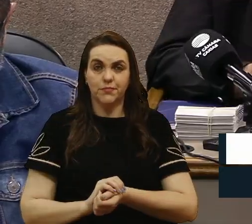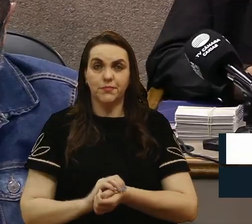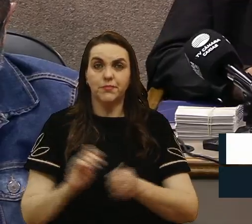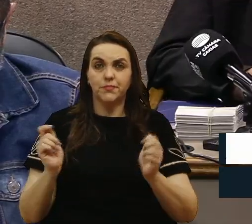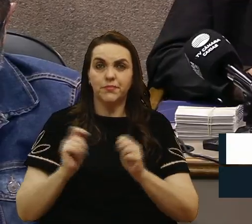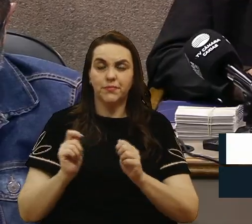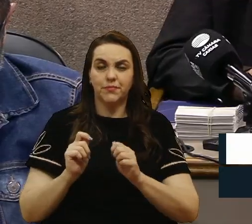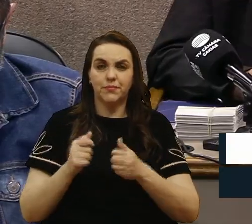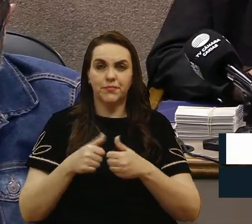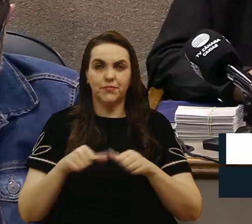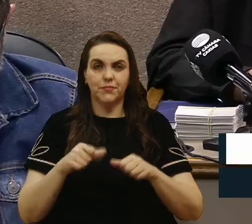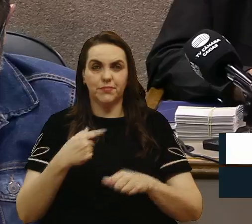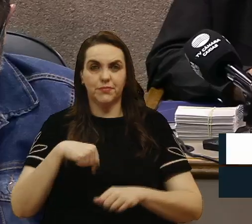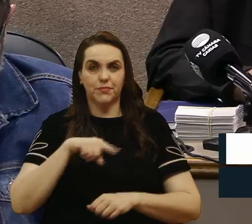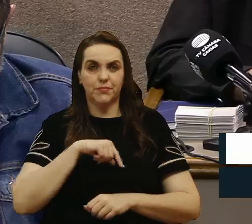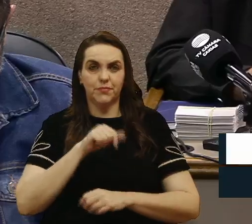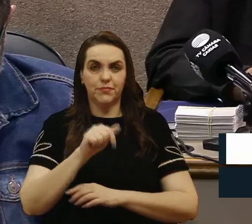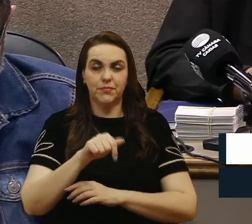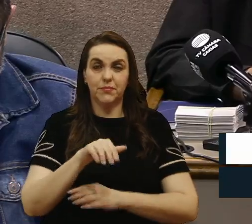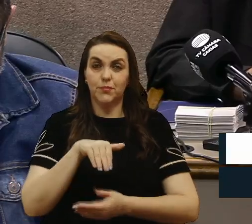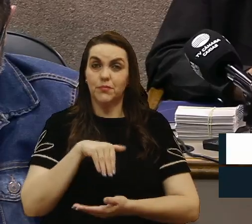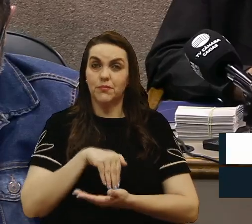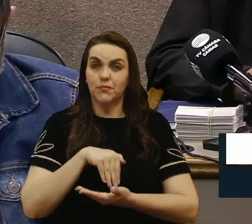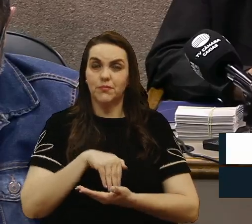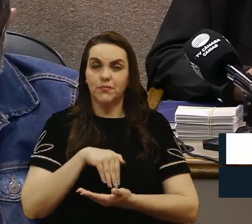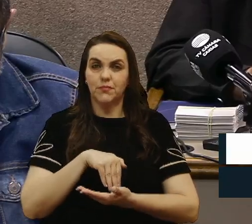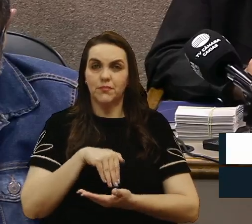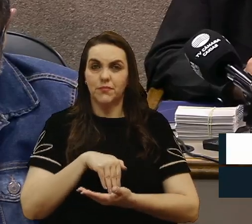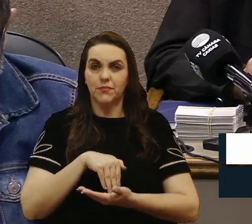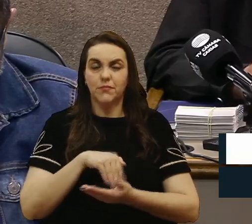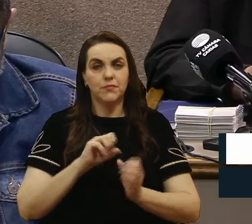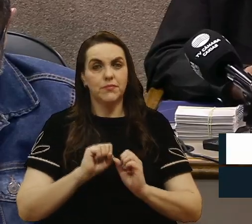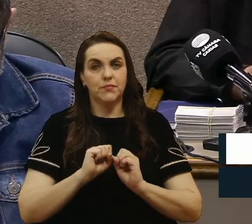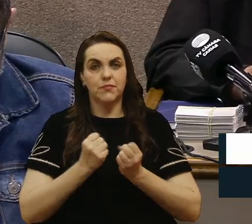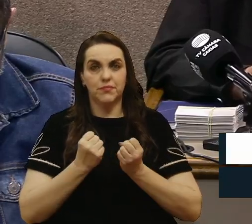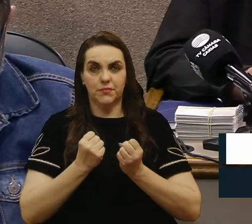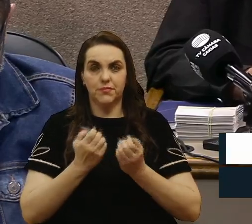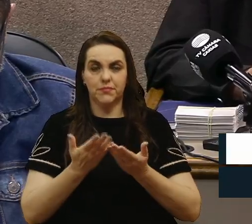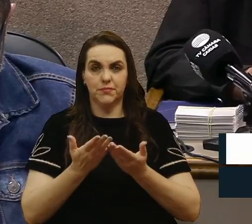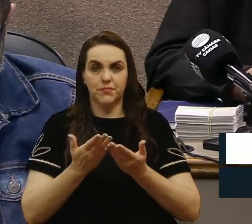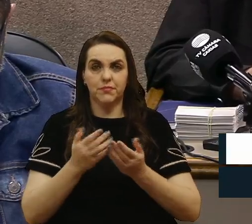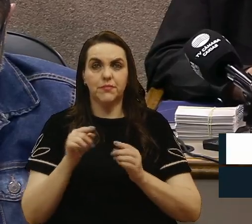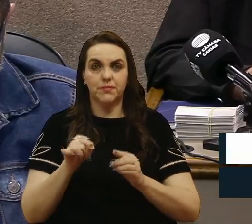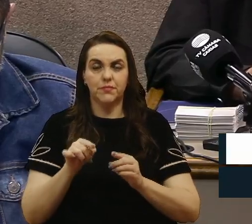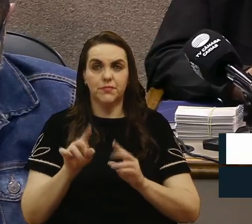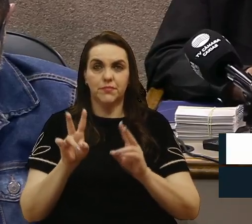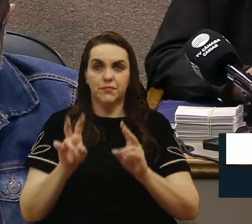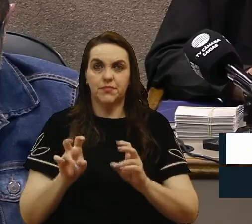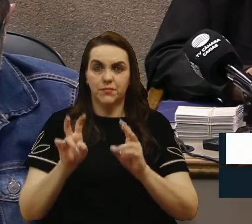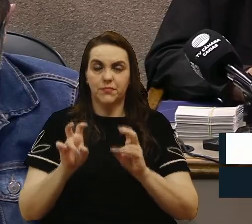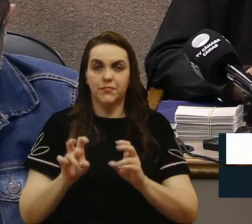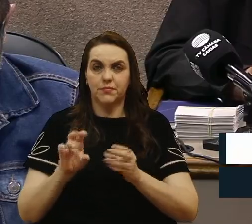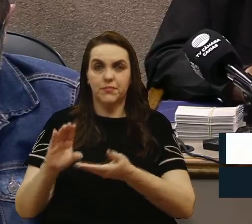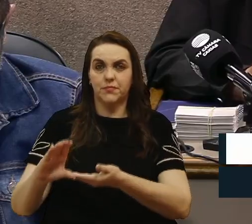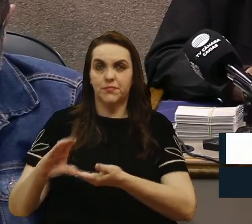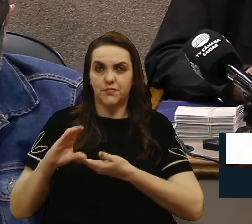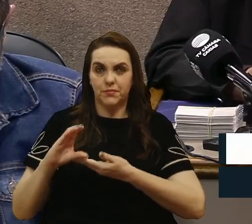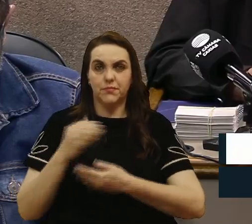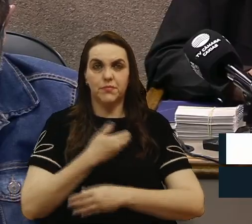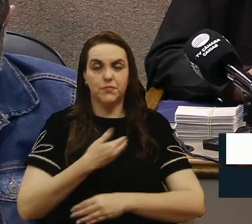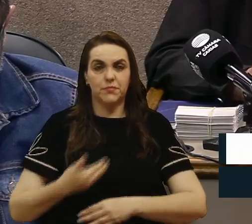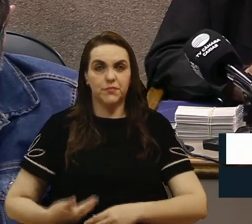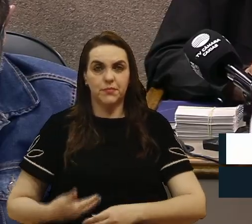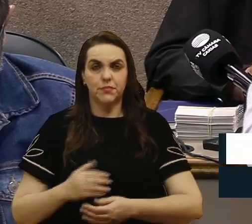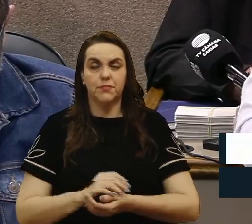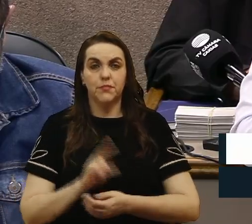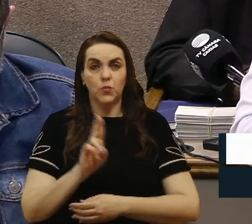nós possamos, no mínimo, defender esta questão dos recursos públicos